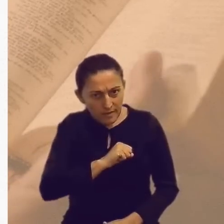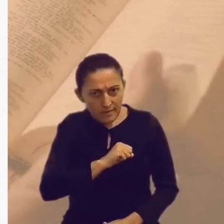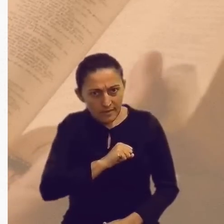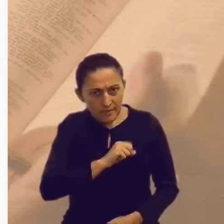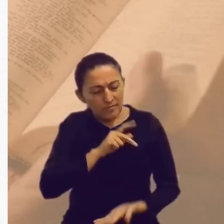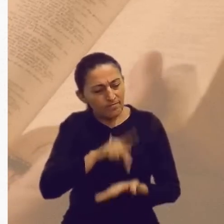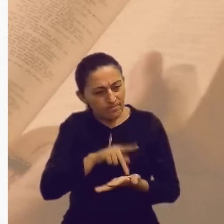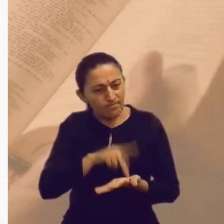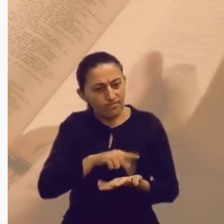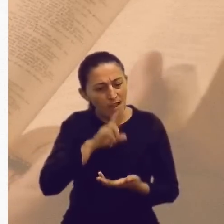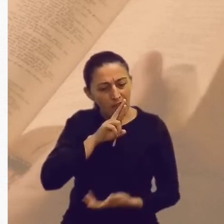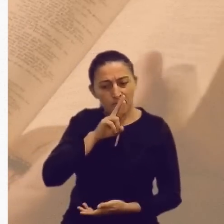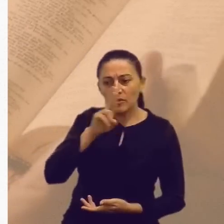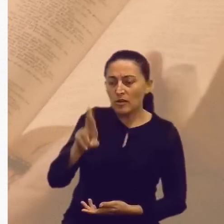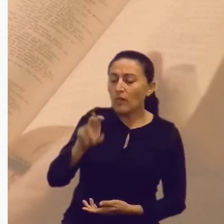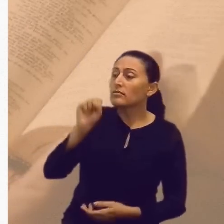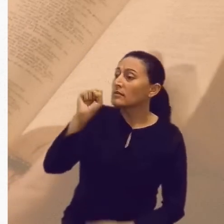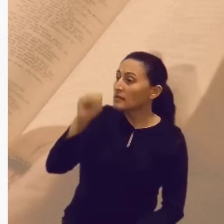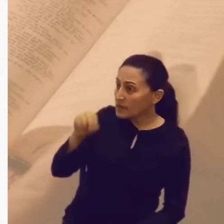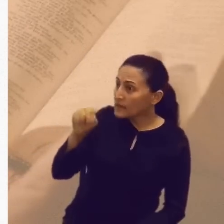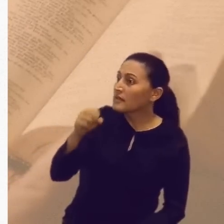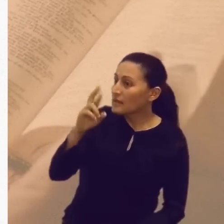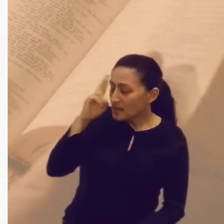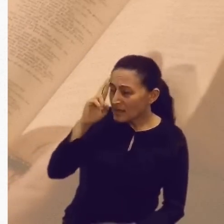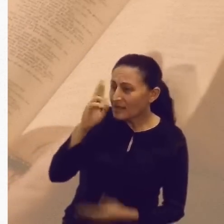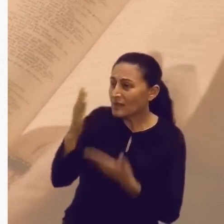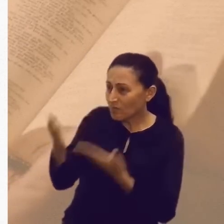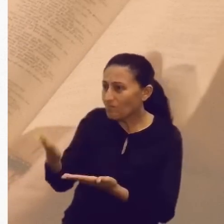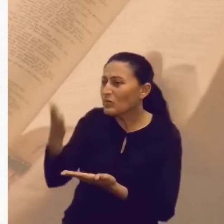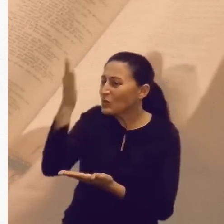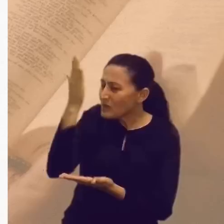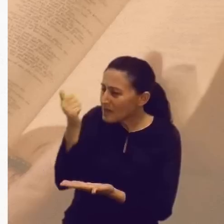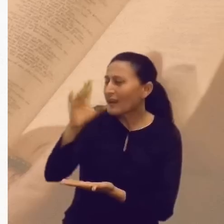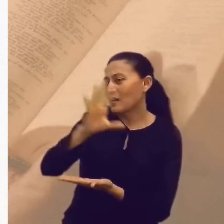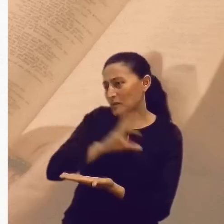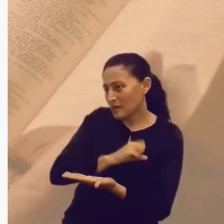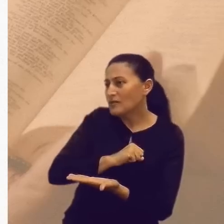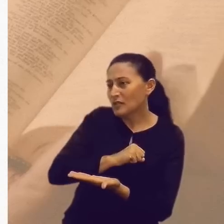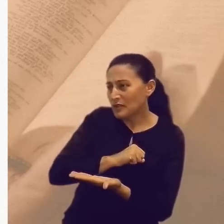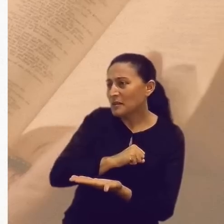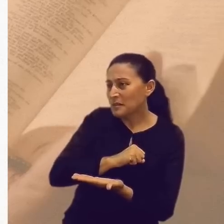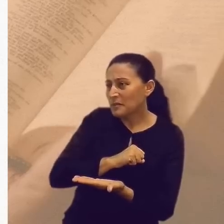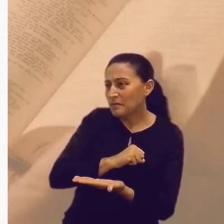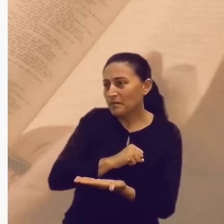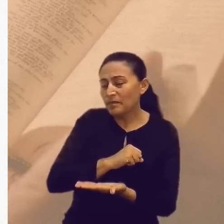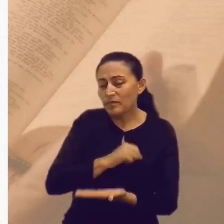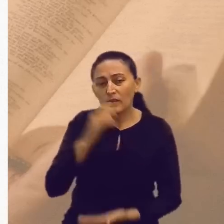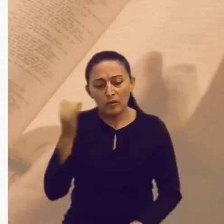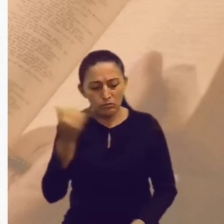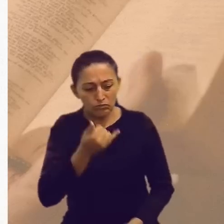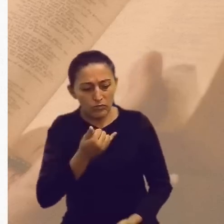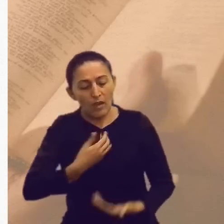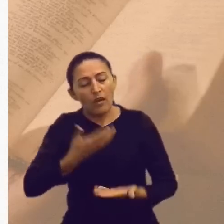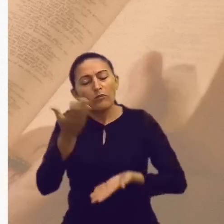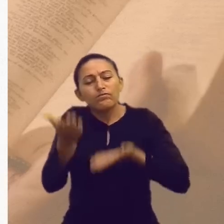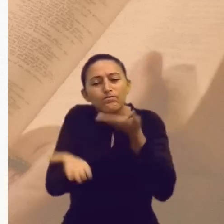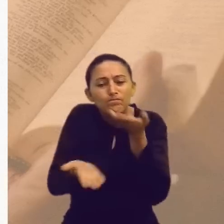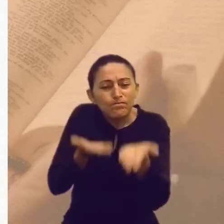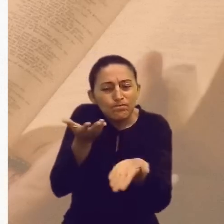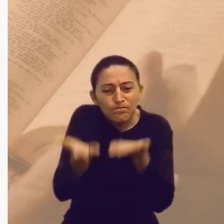Disse-lhe: Sim, Senhor, tu sabes que te amo. Disse-lhe: Apacenta